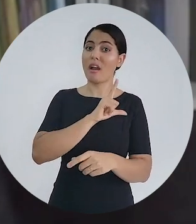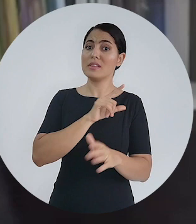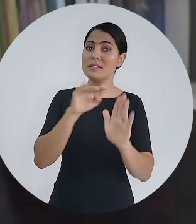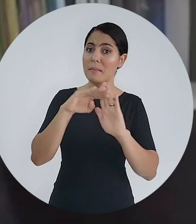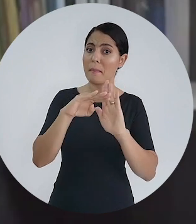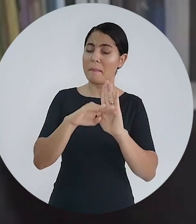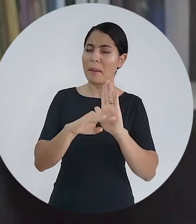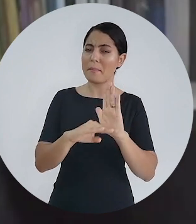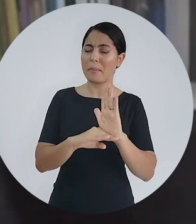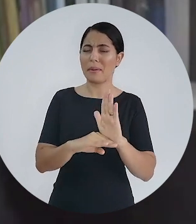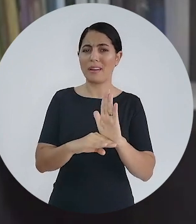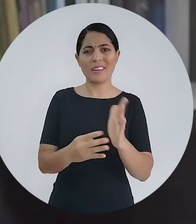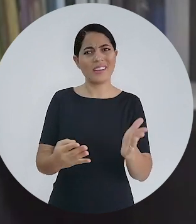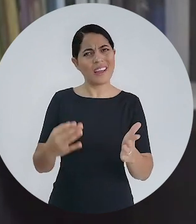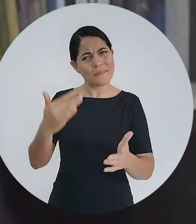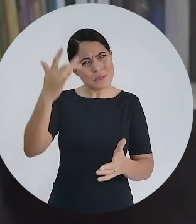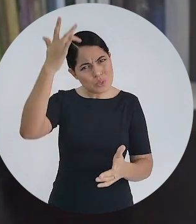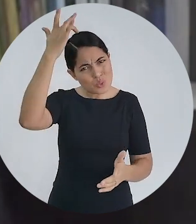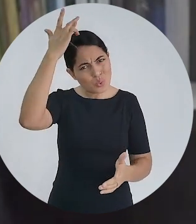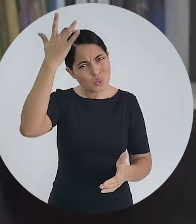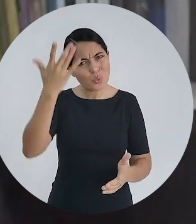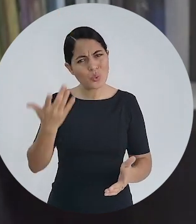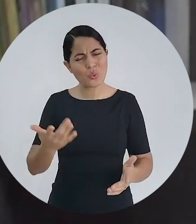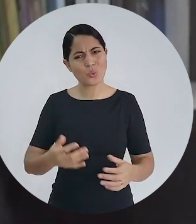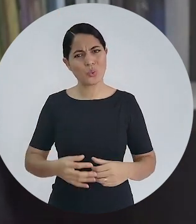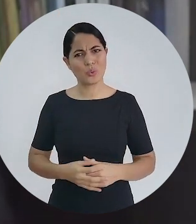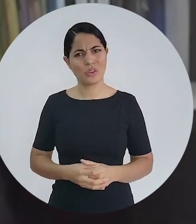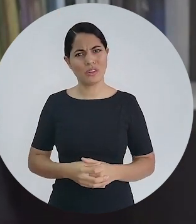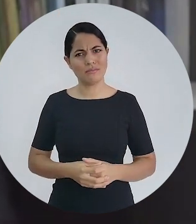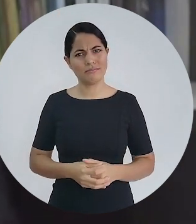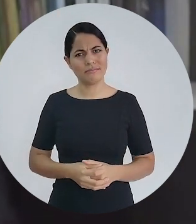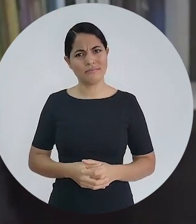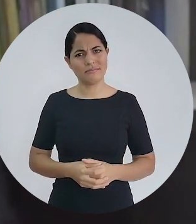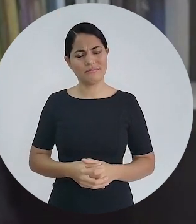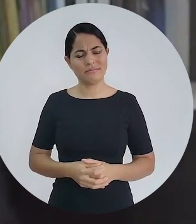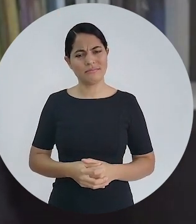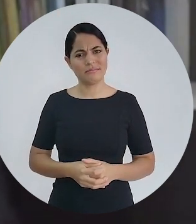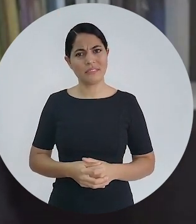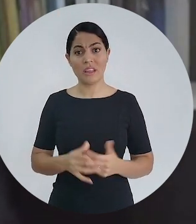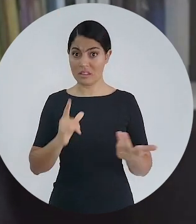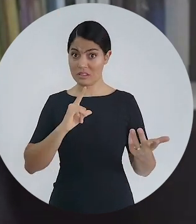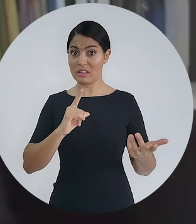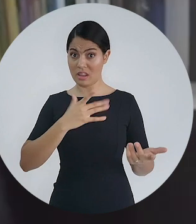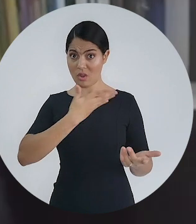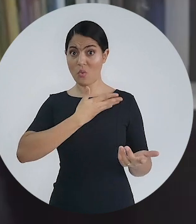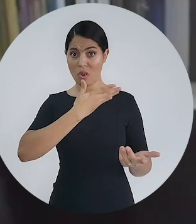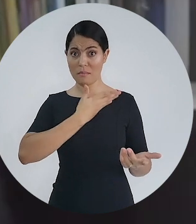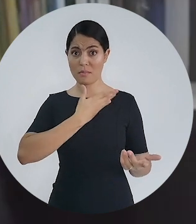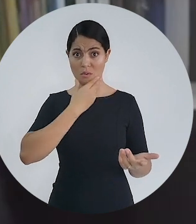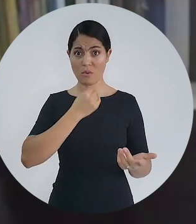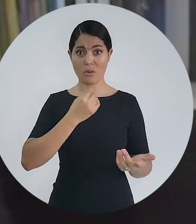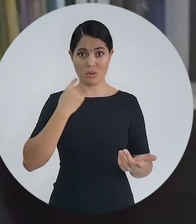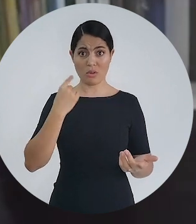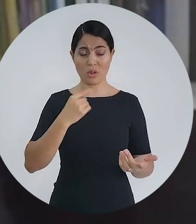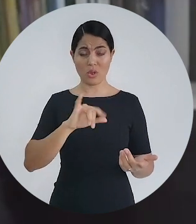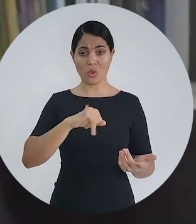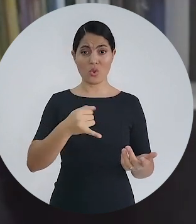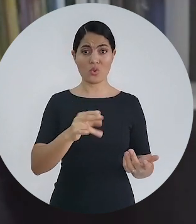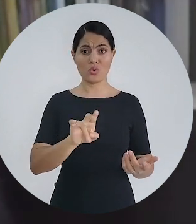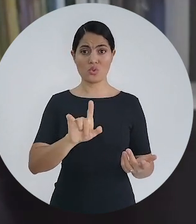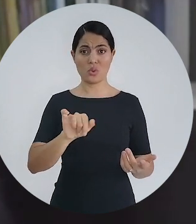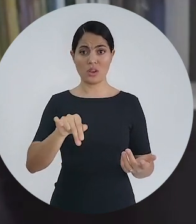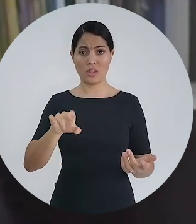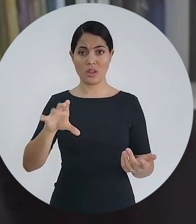além do que disse o nosso conselheiro Juliano, né, sobre essa questão de violações graves